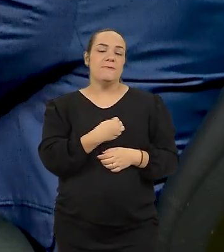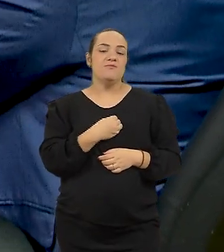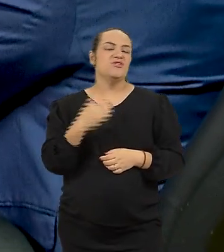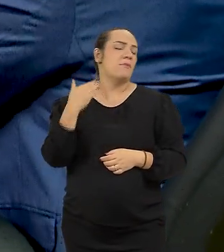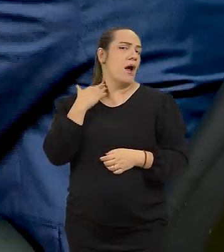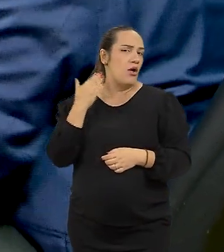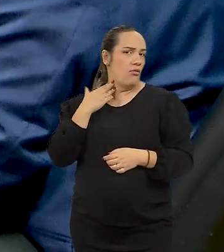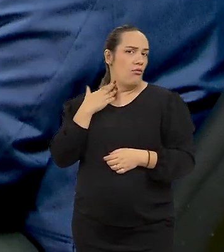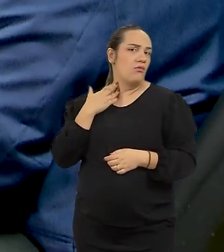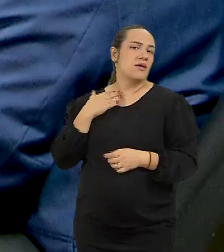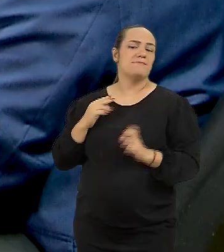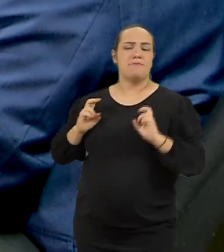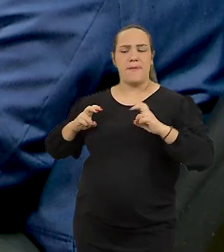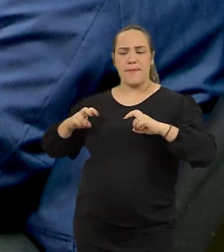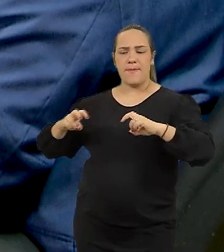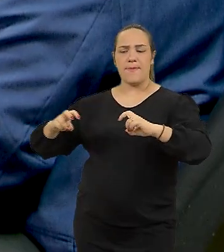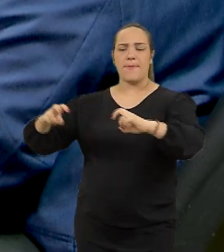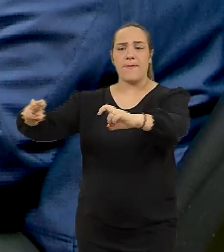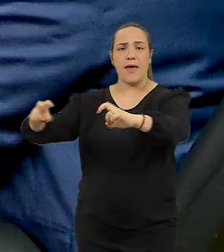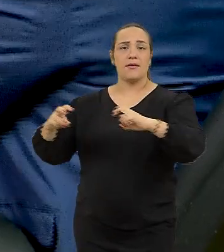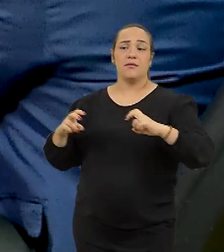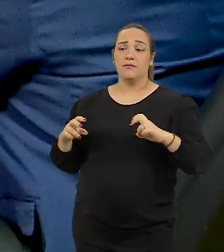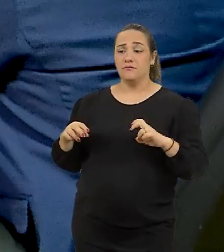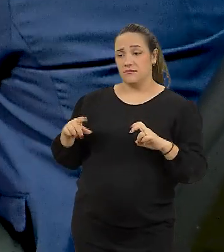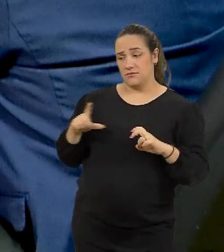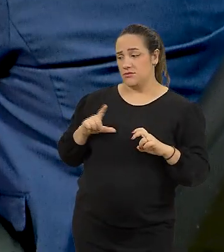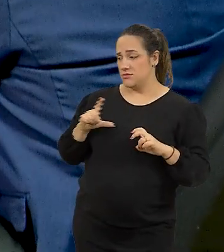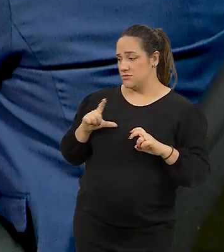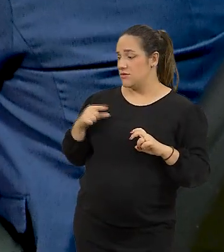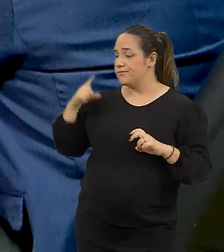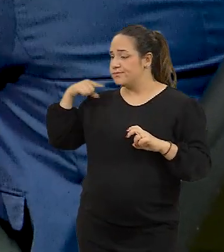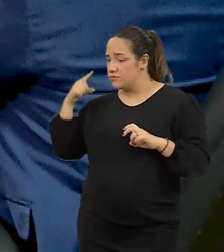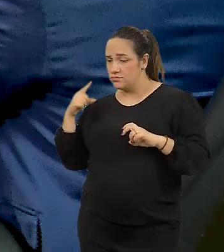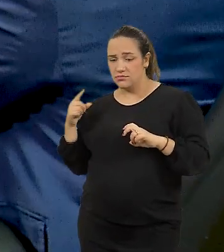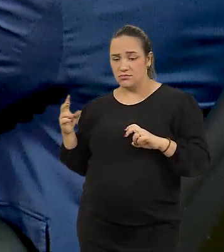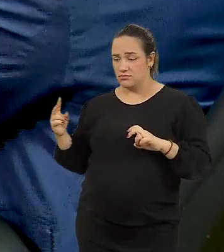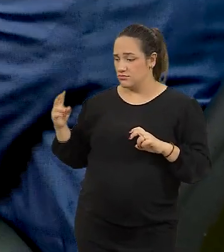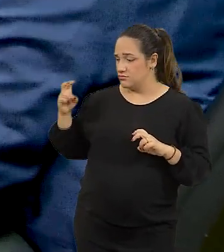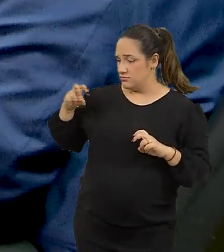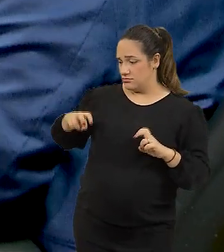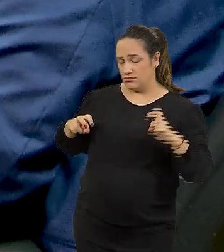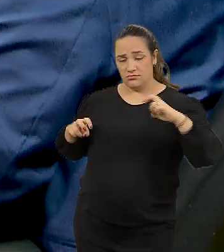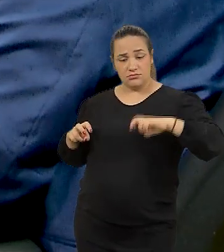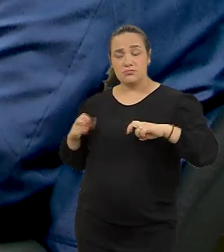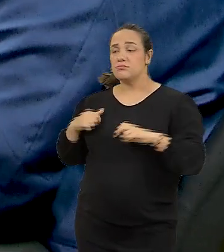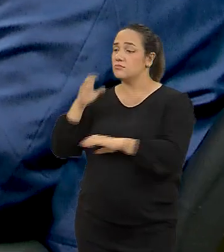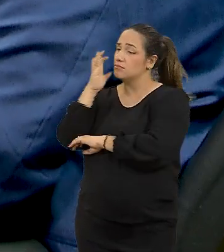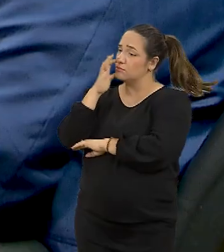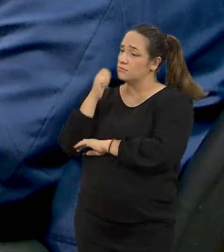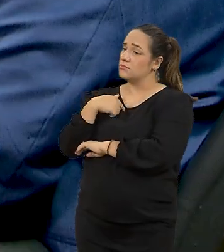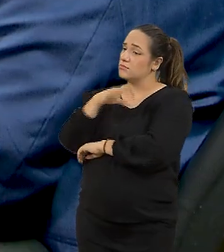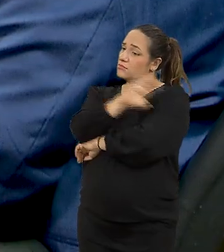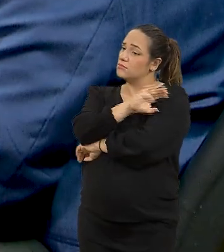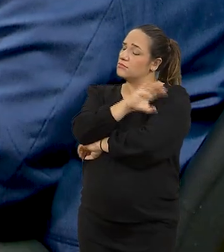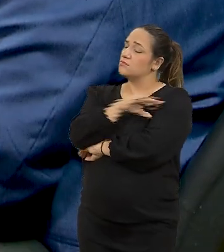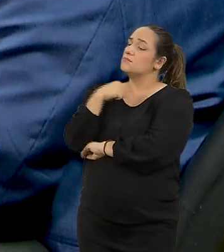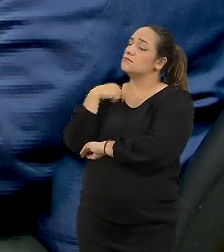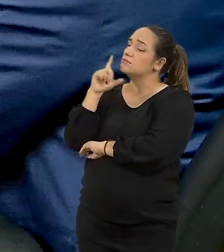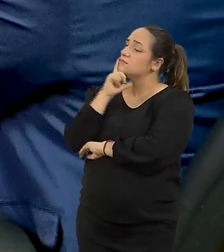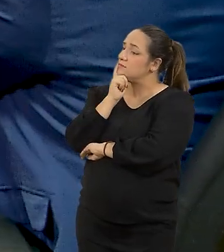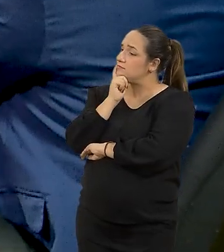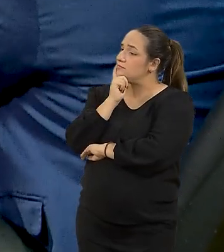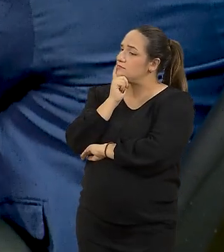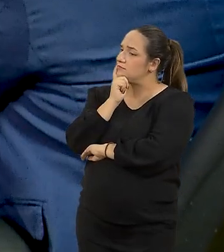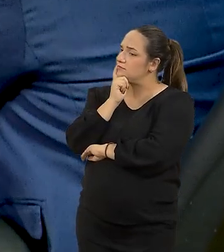provocados por bancos, etc., em que a parte estava ali, havia um mediador e eu fui assistir a primeira audiência como coordenador do